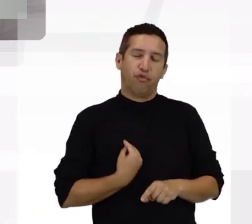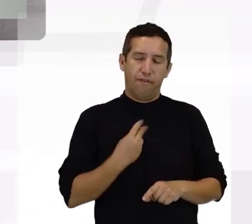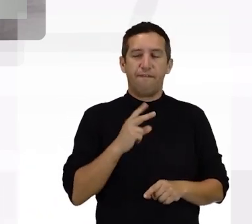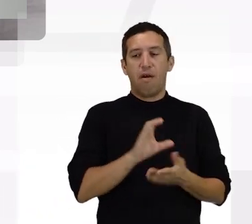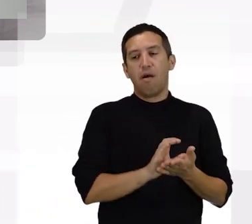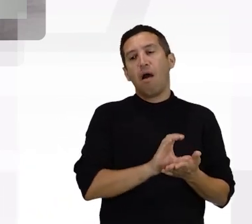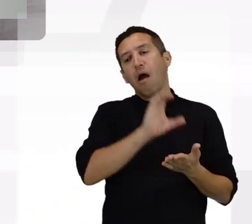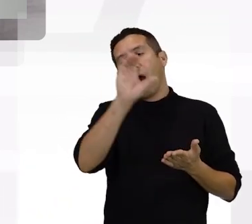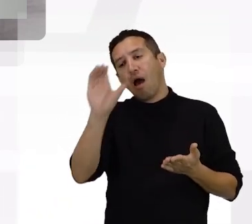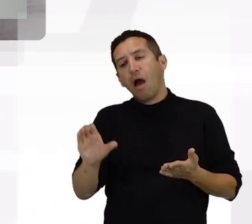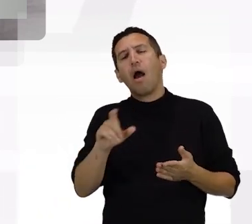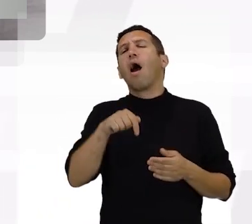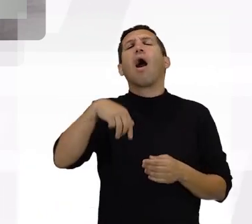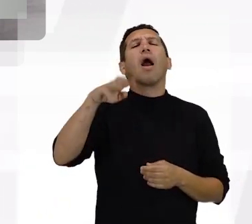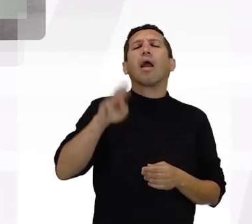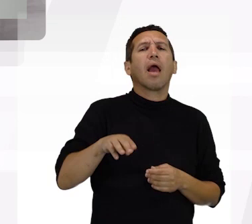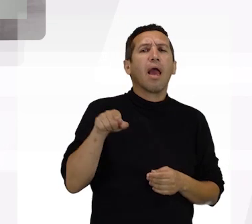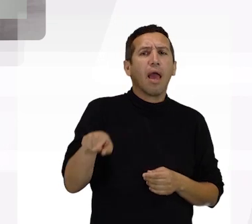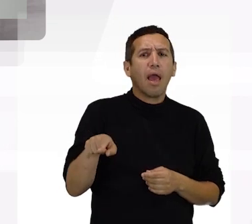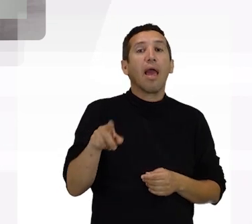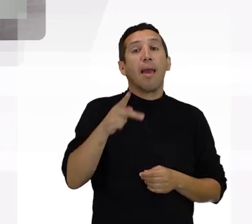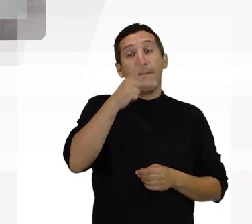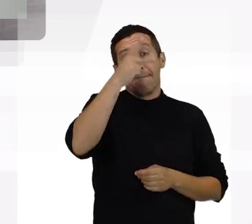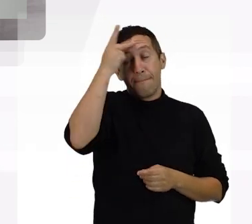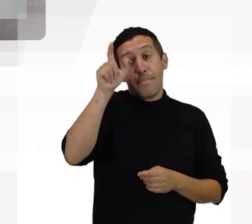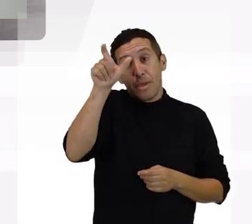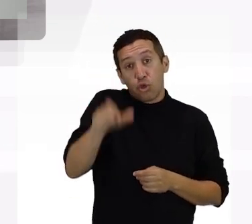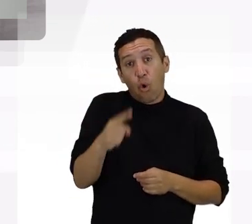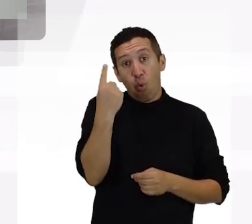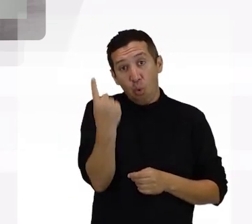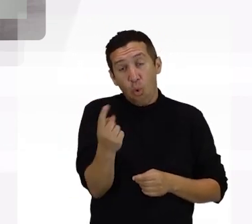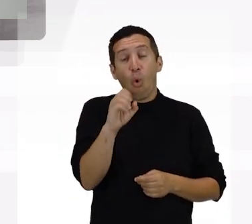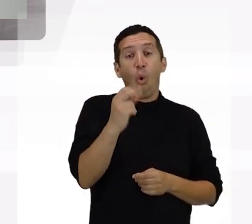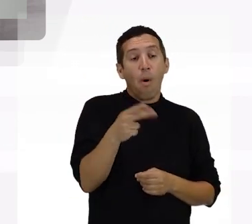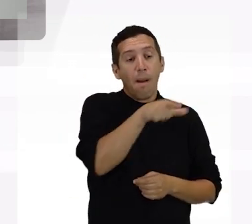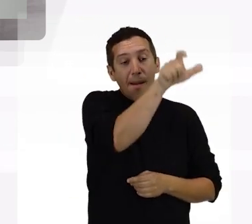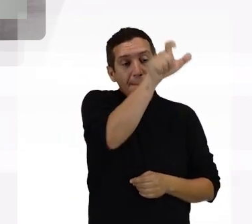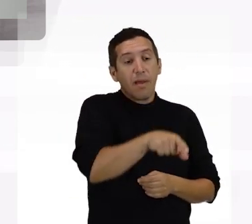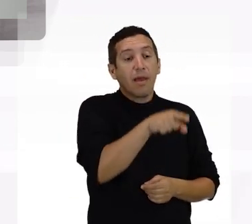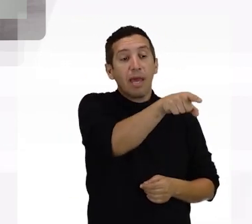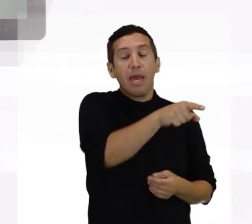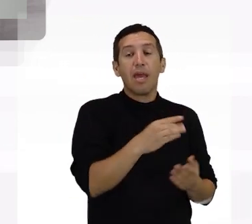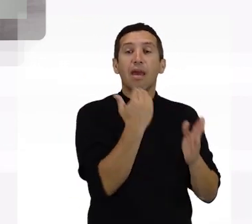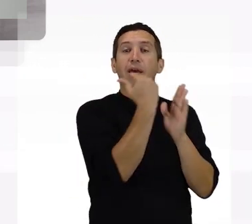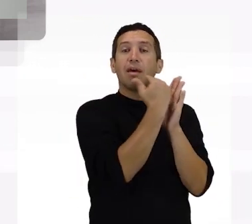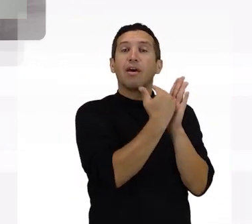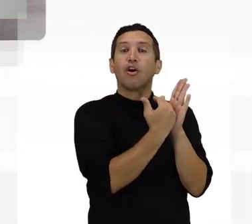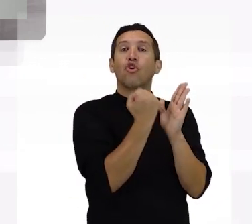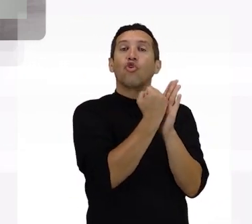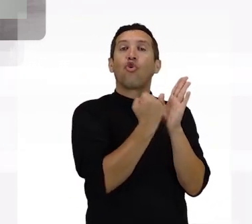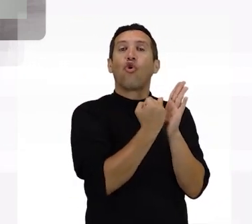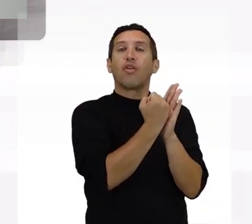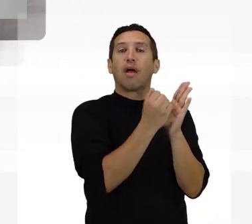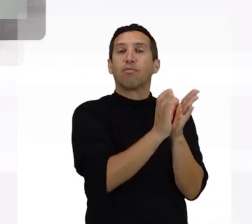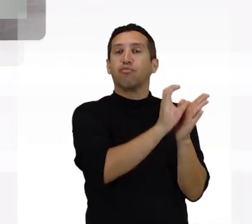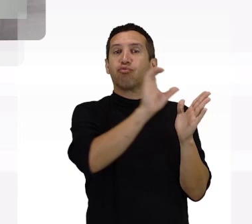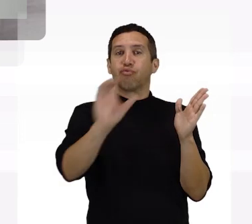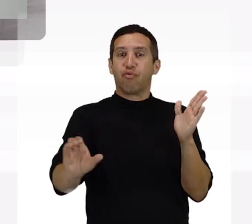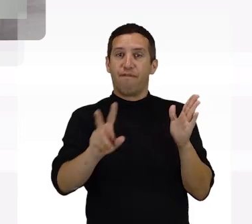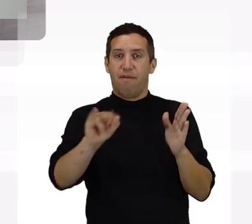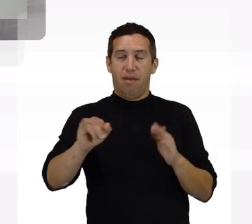receber a indenização a pessoa ou as pessoas que o próprio trabalhador tiver indicado no contrato de